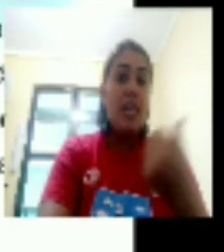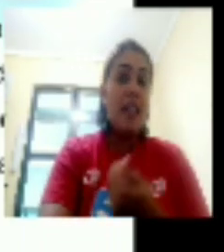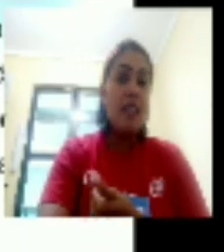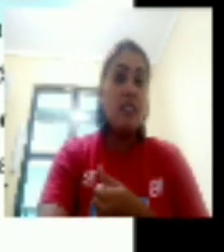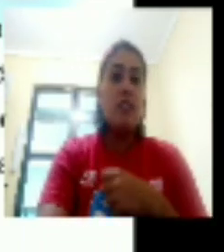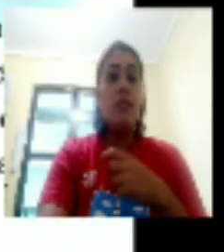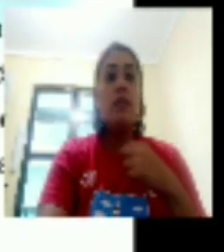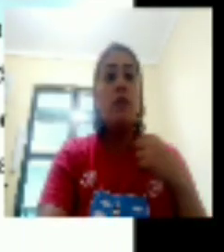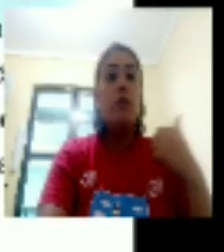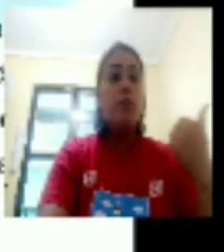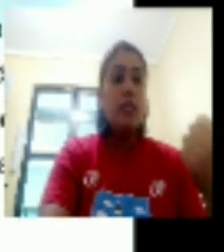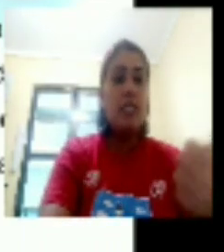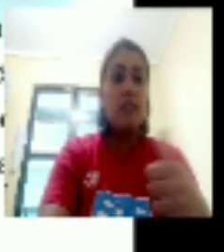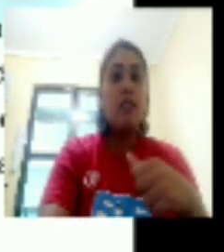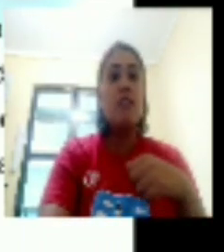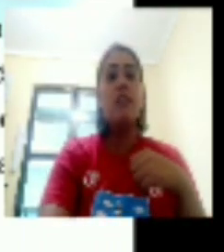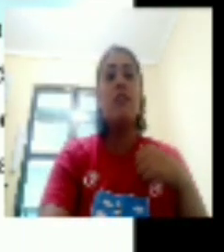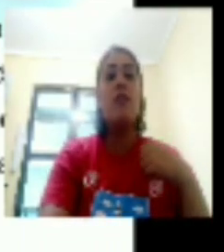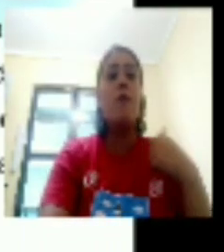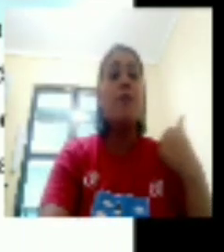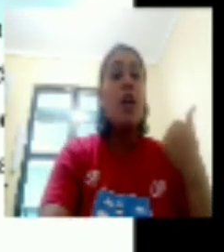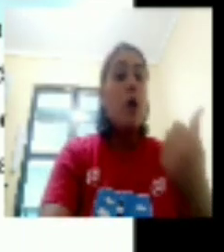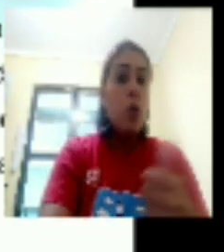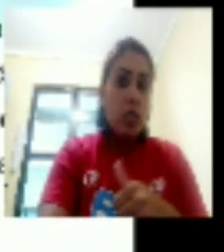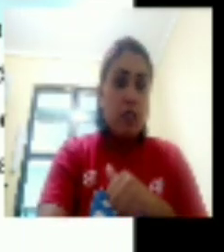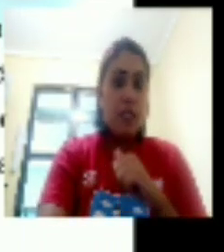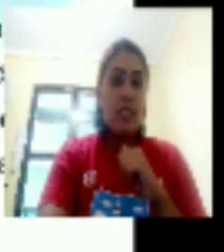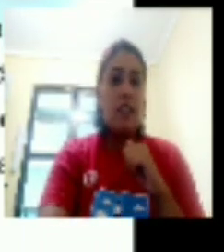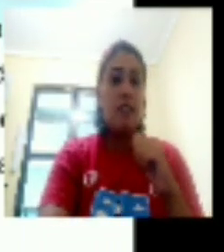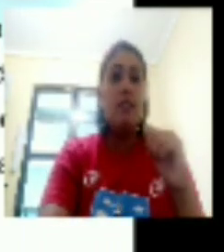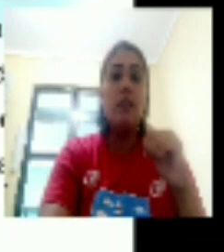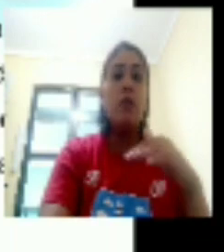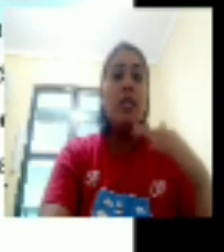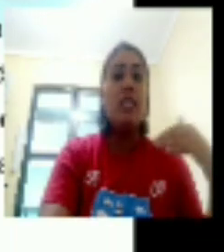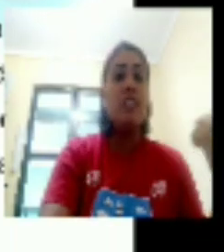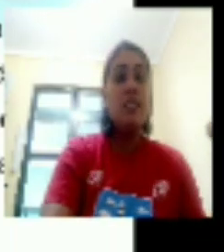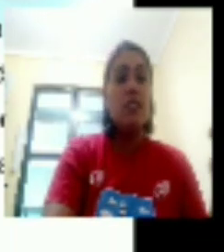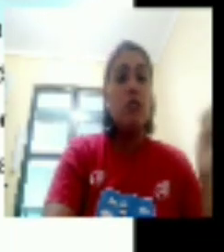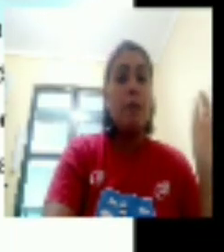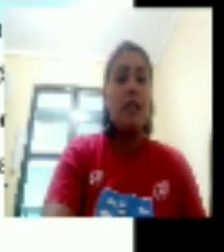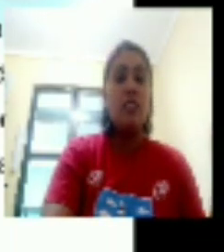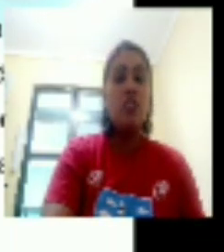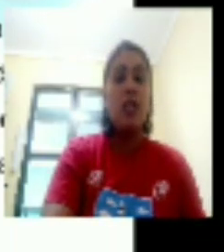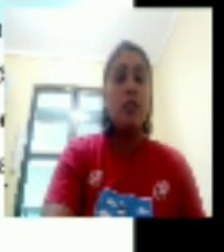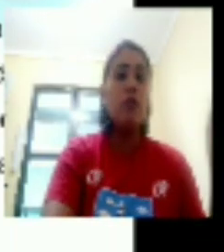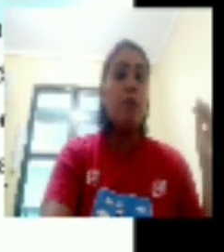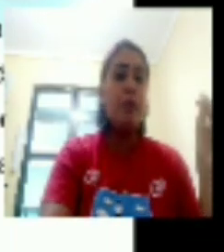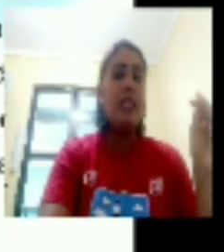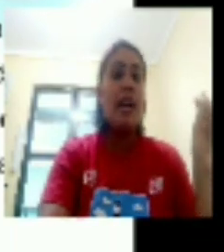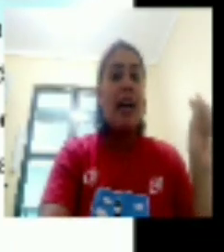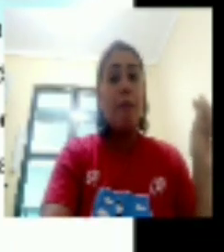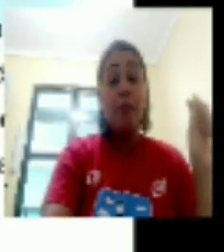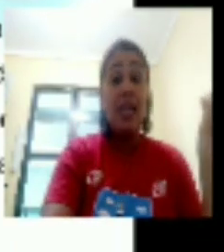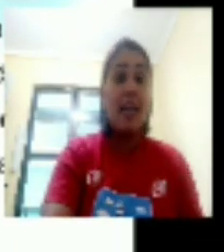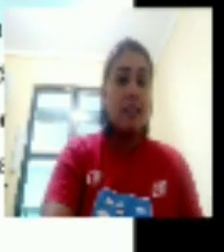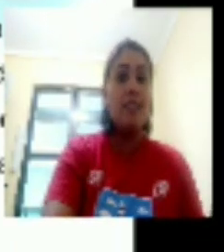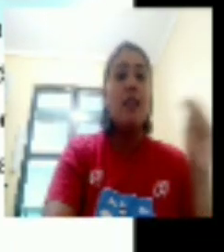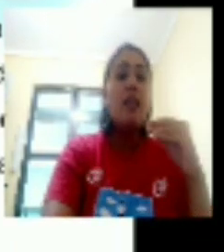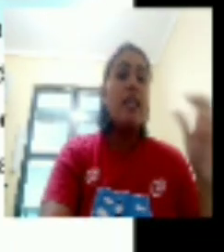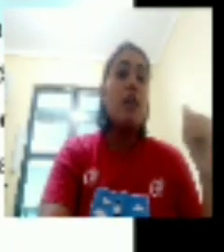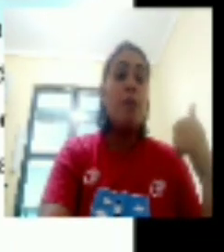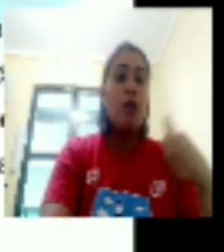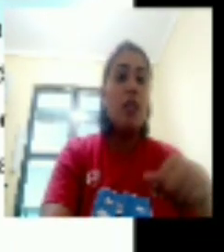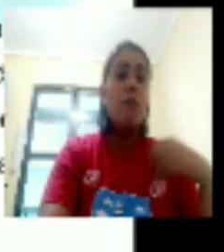como hierarquização, descentralização, universalização, iniciando a partir já do